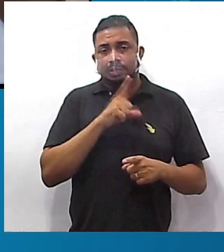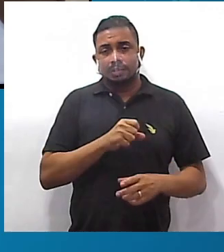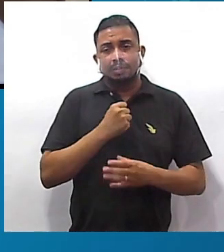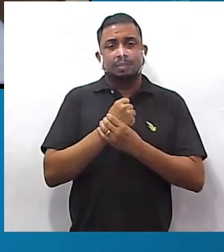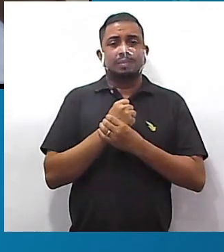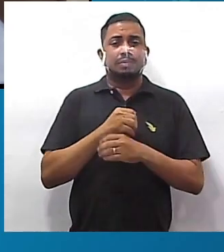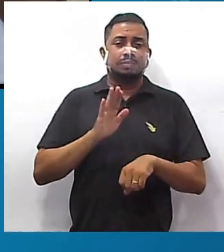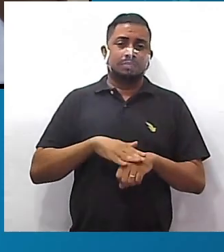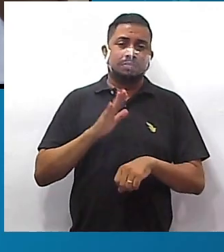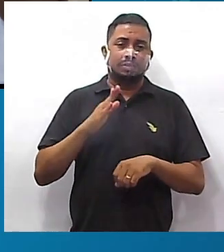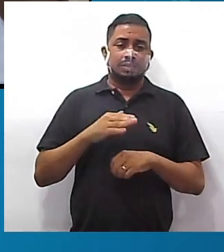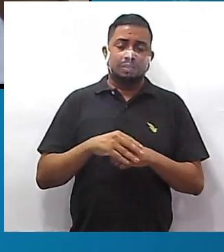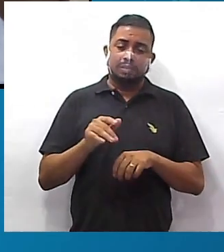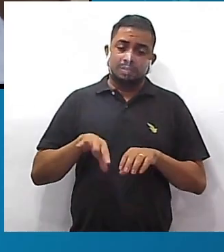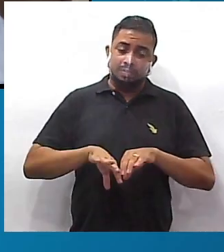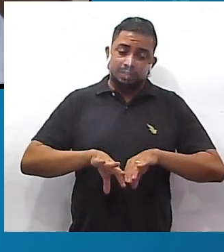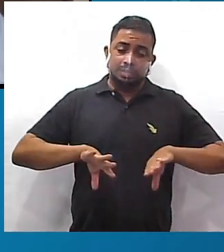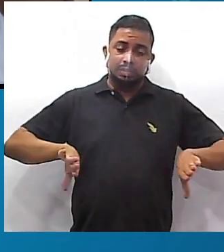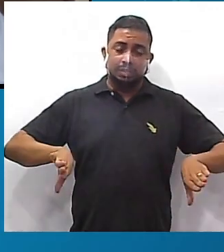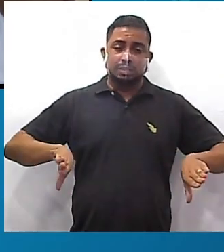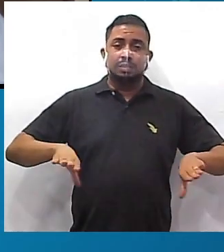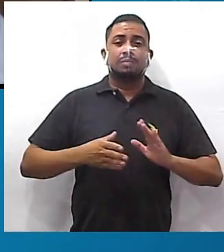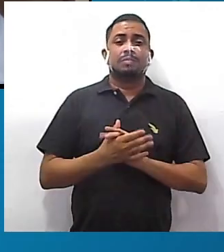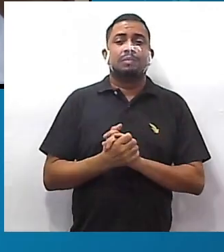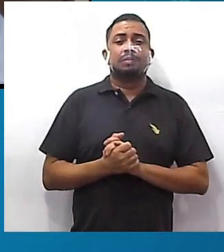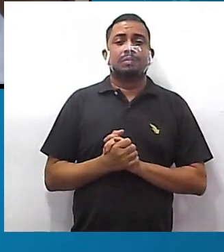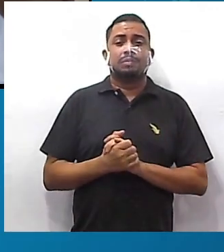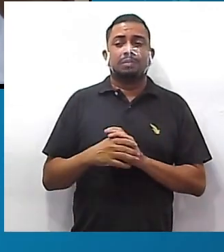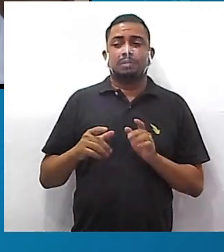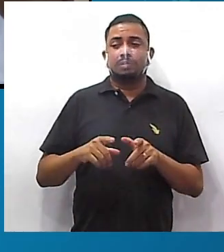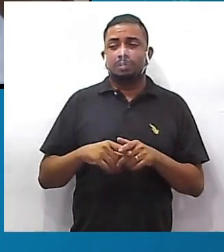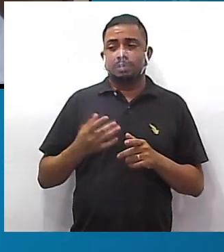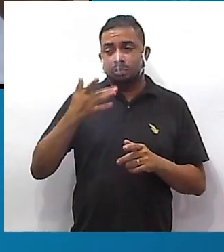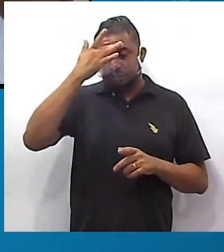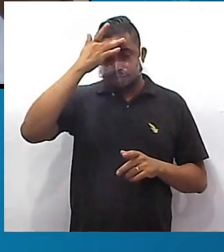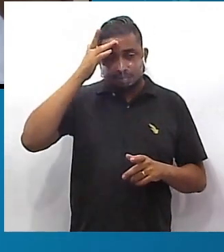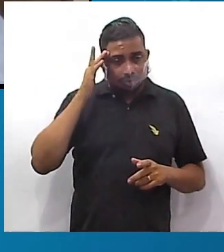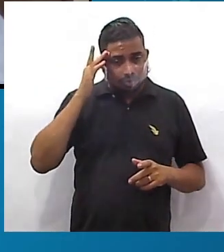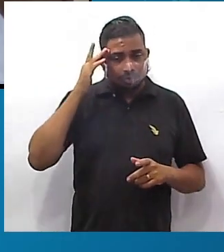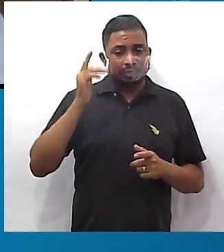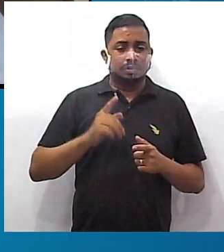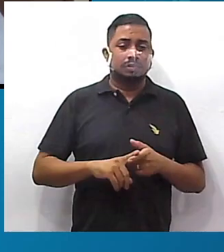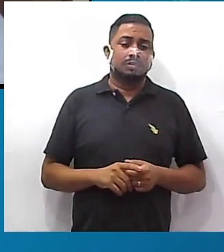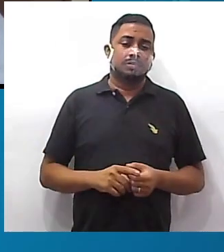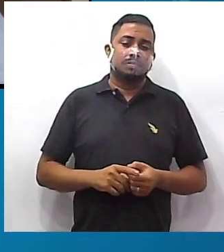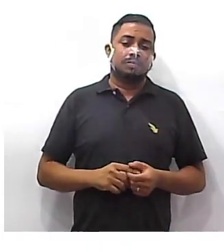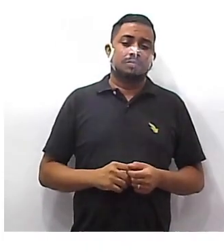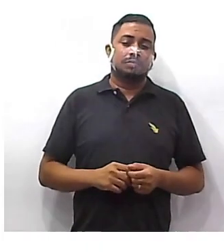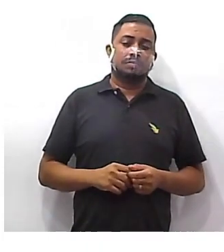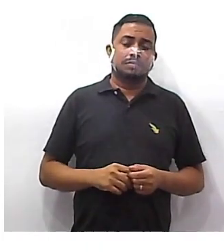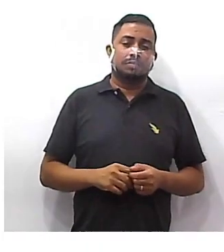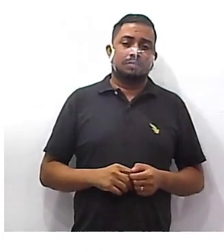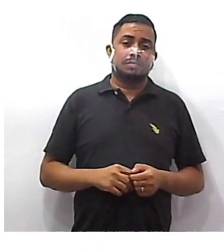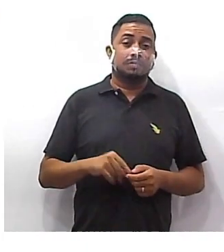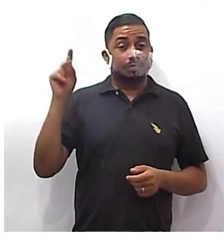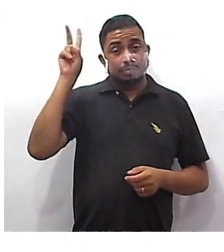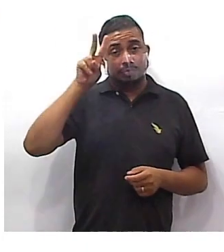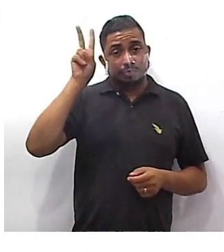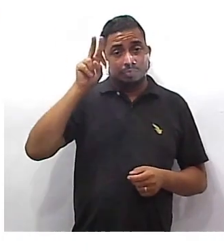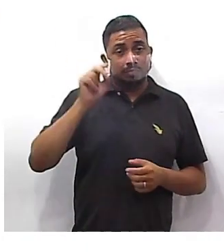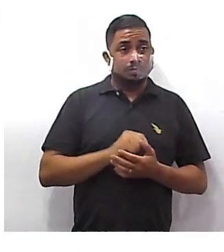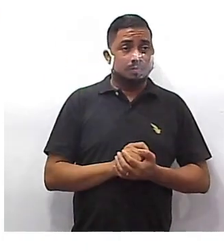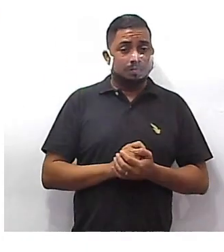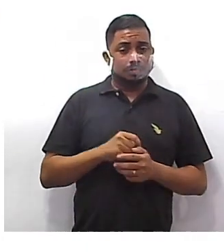o seu distanciamento, tá? Entre as pessoas, entre os indivíduos, tá? Lembrando que